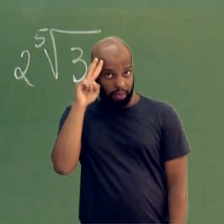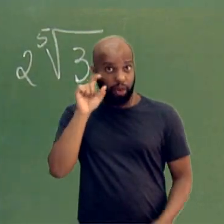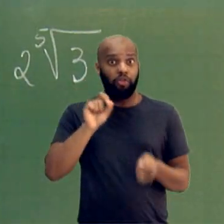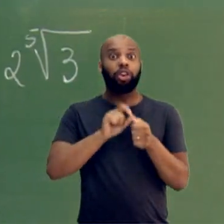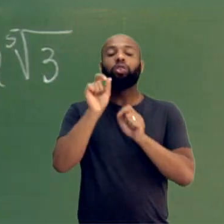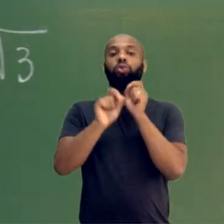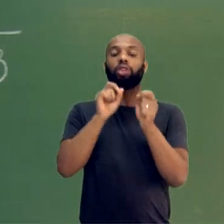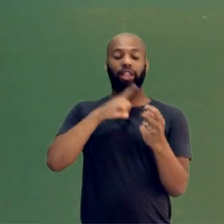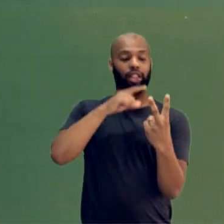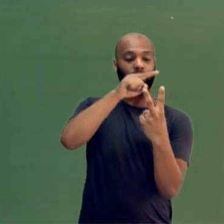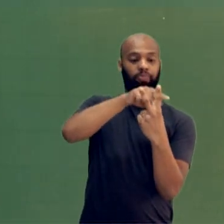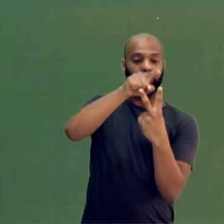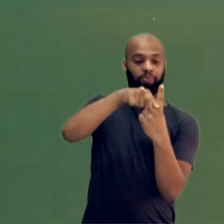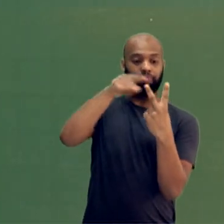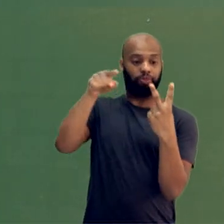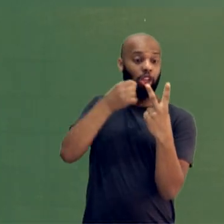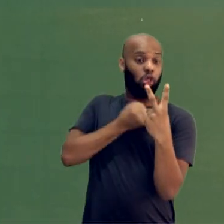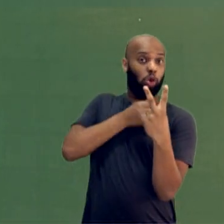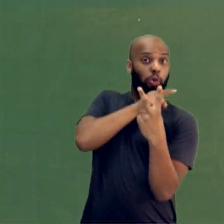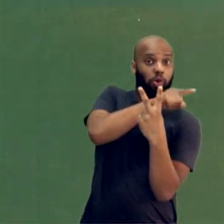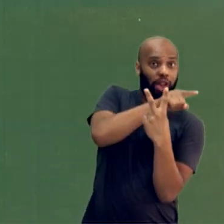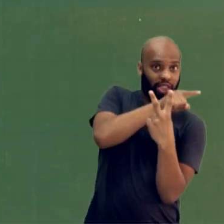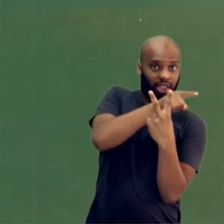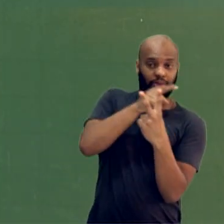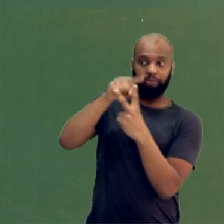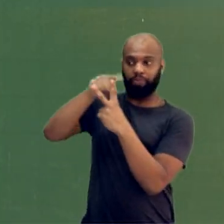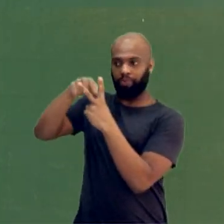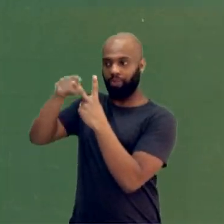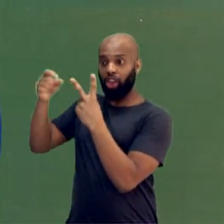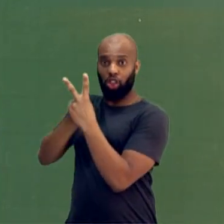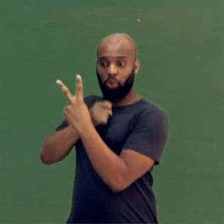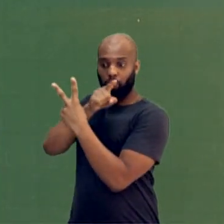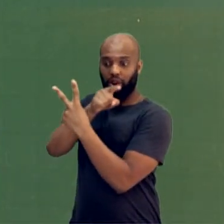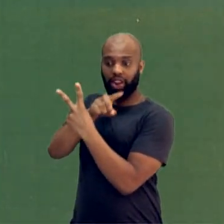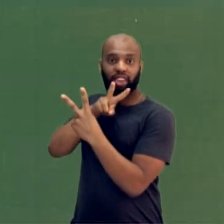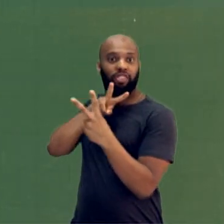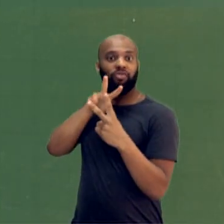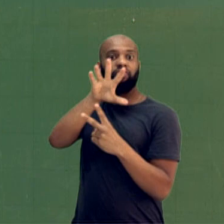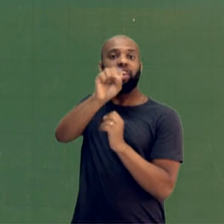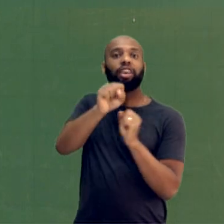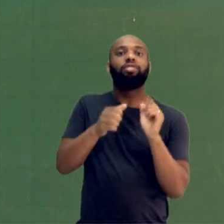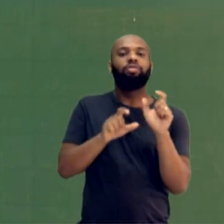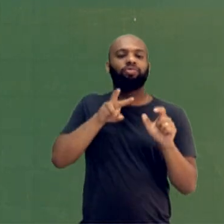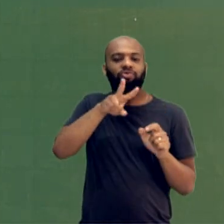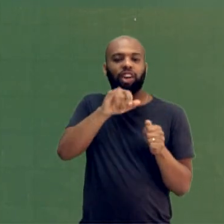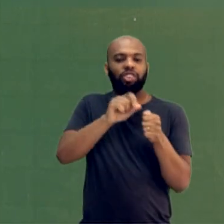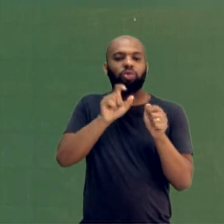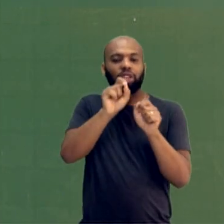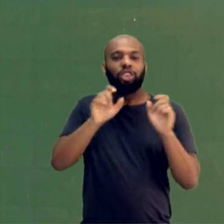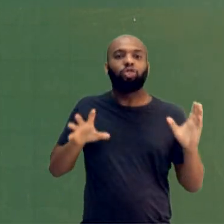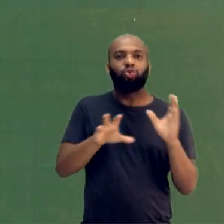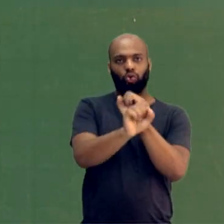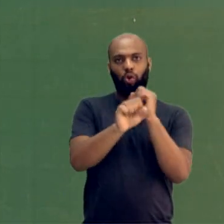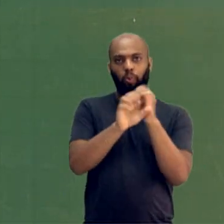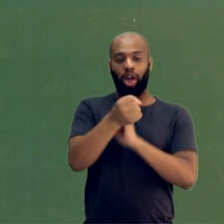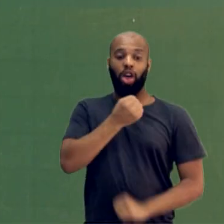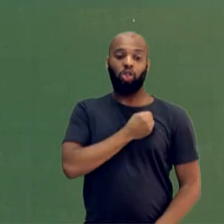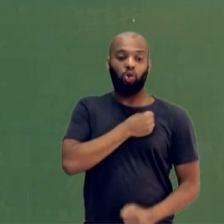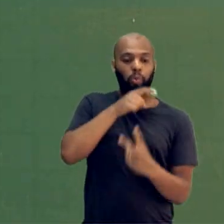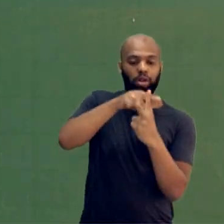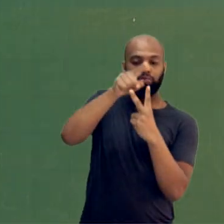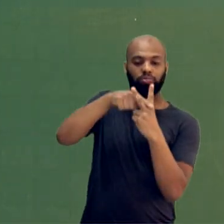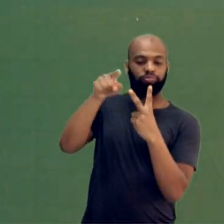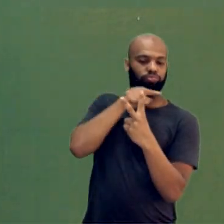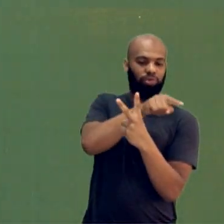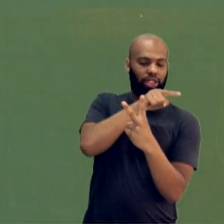somar e subtrair os externos. E o radical são iguais. Se eles são iguais, nós vamos apenas fixá-lo, ok? Nós vamos